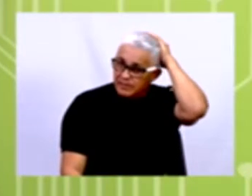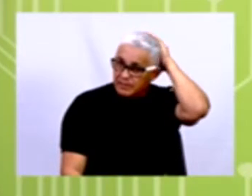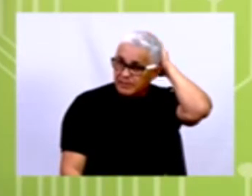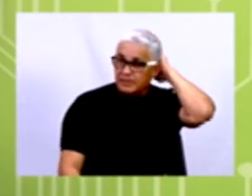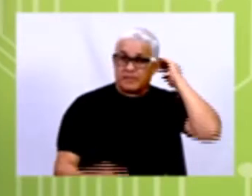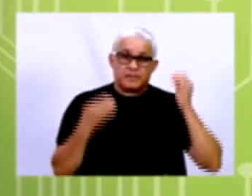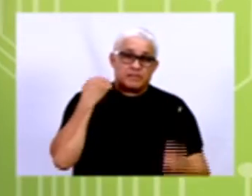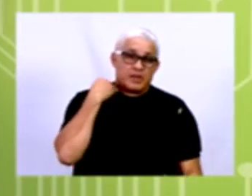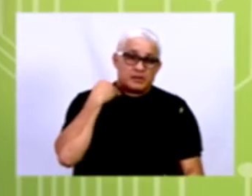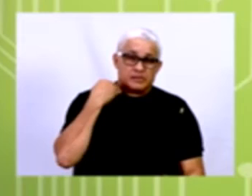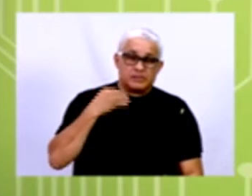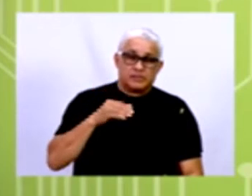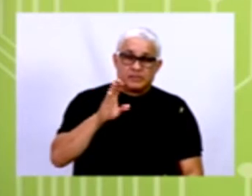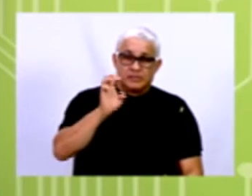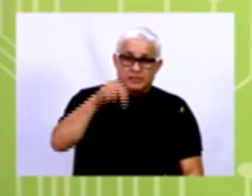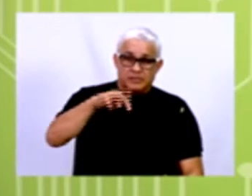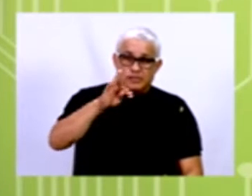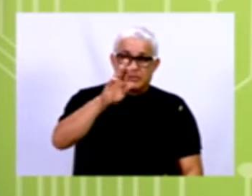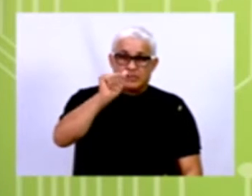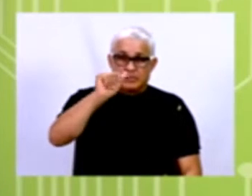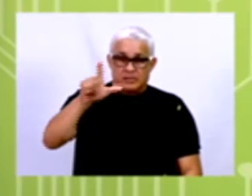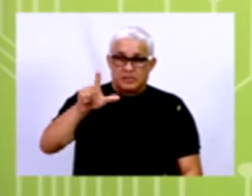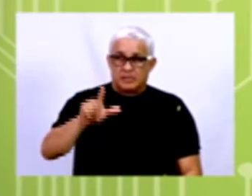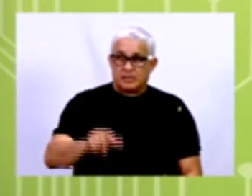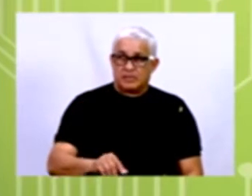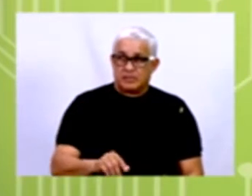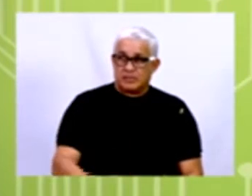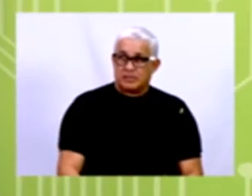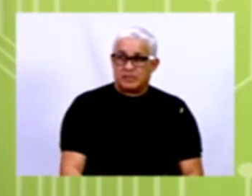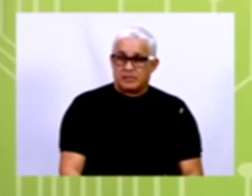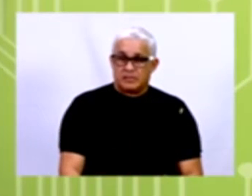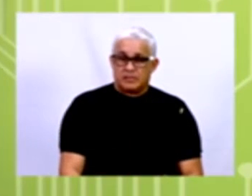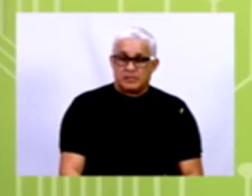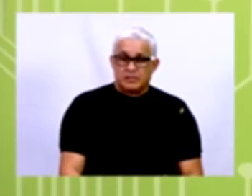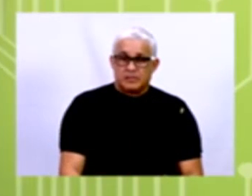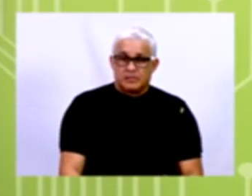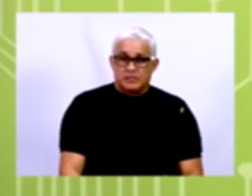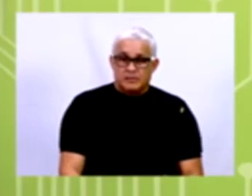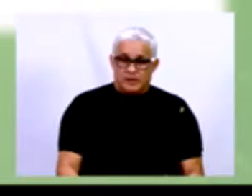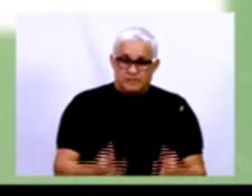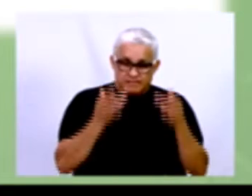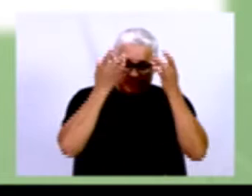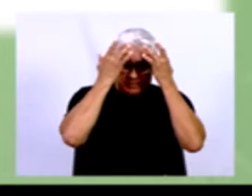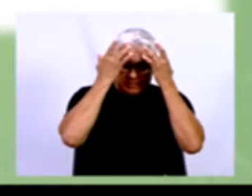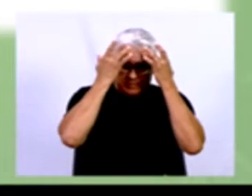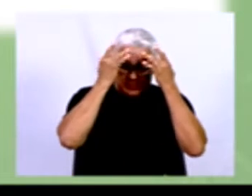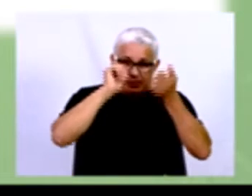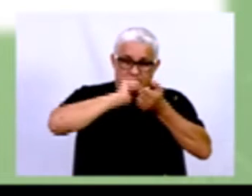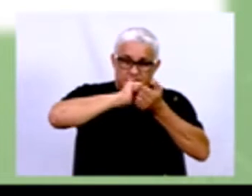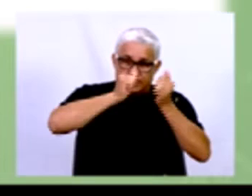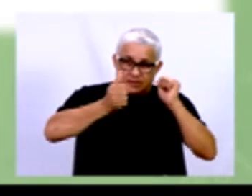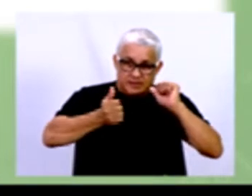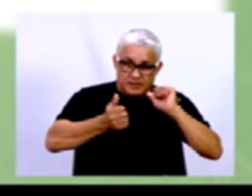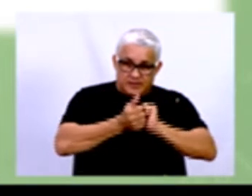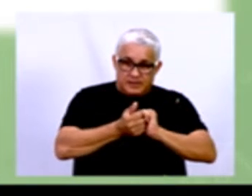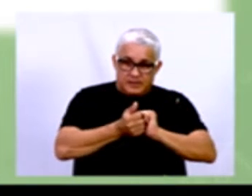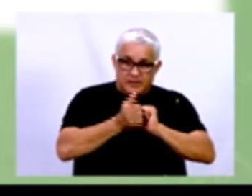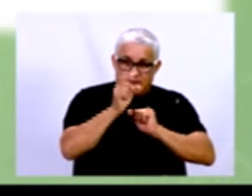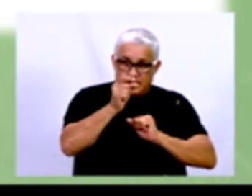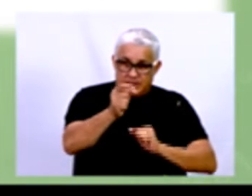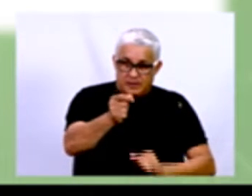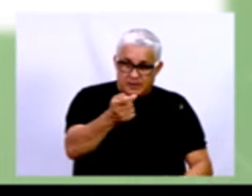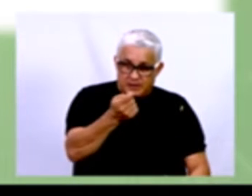Central, no âmbito da política monetária, guardem isso, é a adequação do volume de